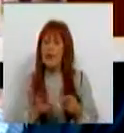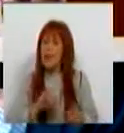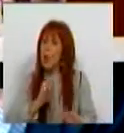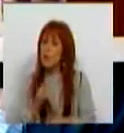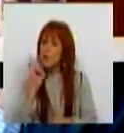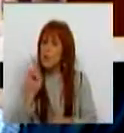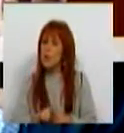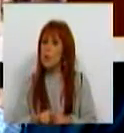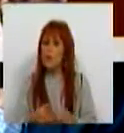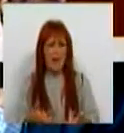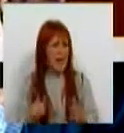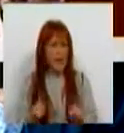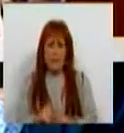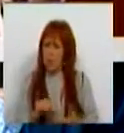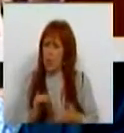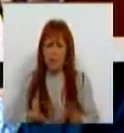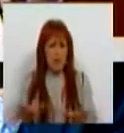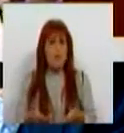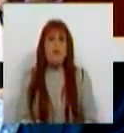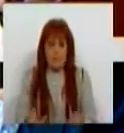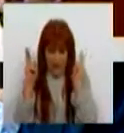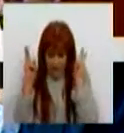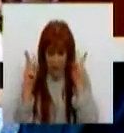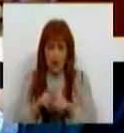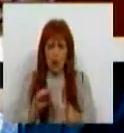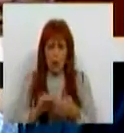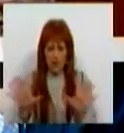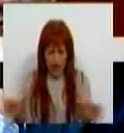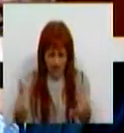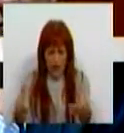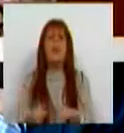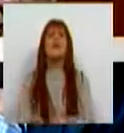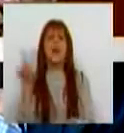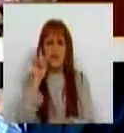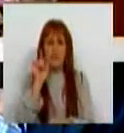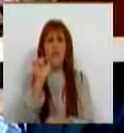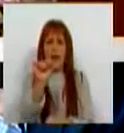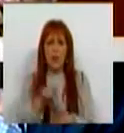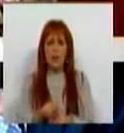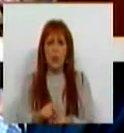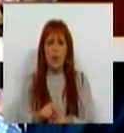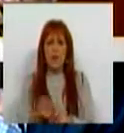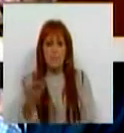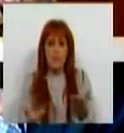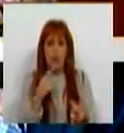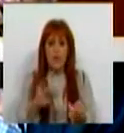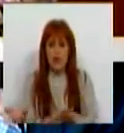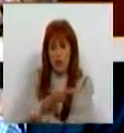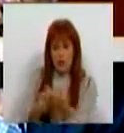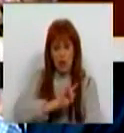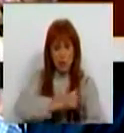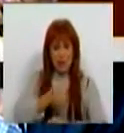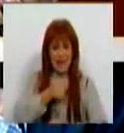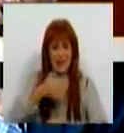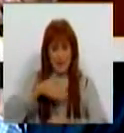fundamental, que é desbloquear a contratação coletiva, porque a contratação coletiva é essencial para reequilibrar as relações de poder